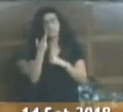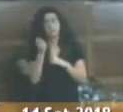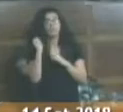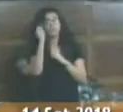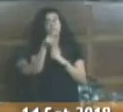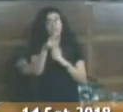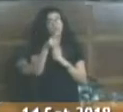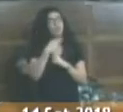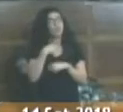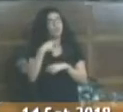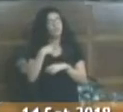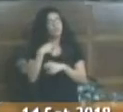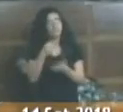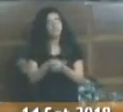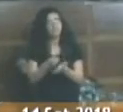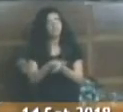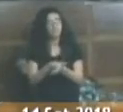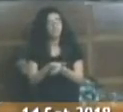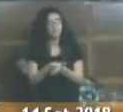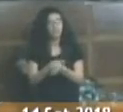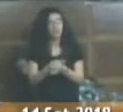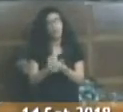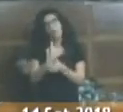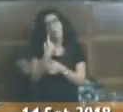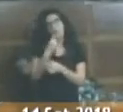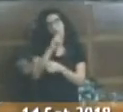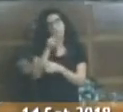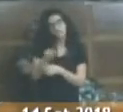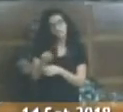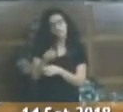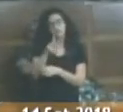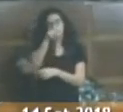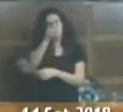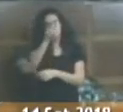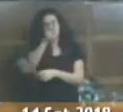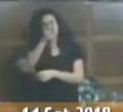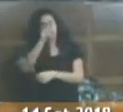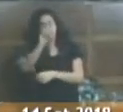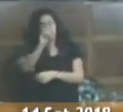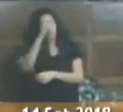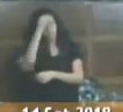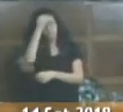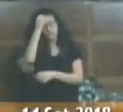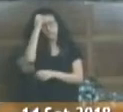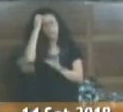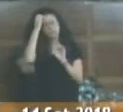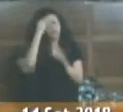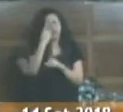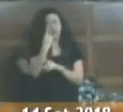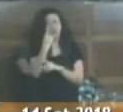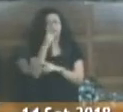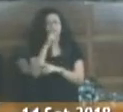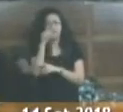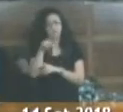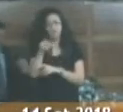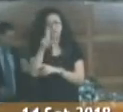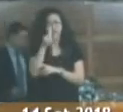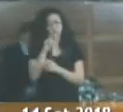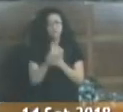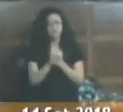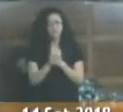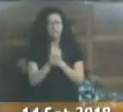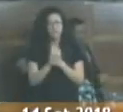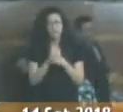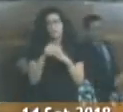que aparece ali uma vez por ano, que é o caso do peixe-porco. O peixe-porco aparece em cada ilhazinha ali,